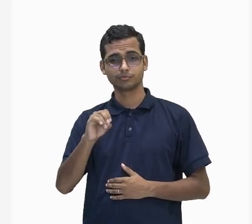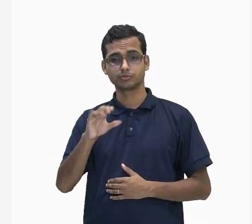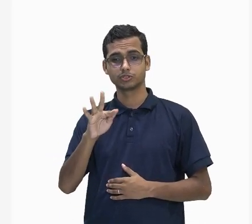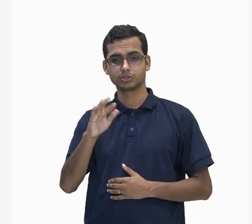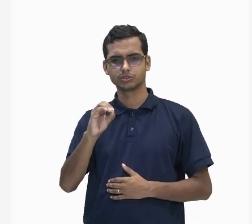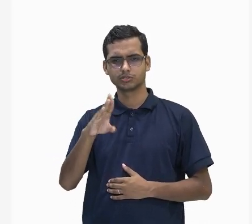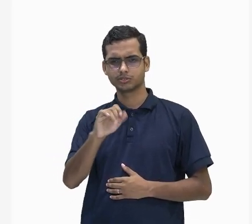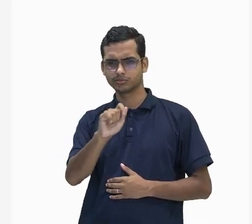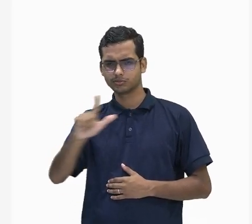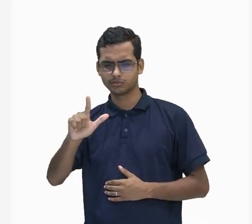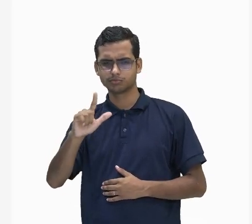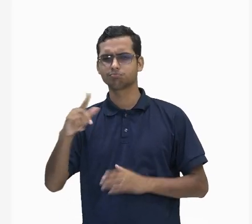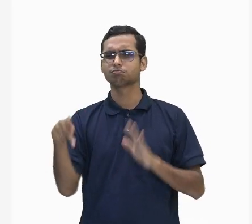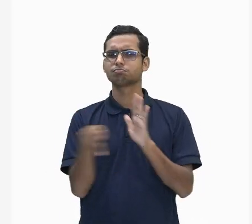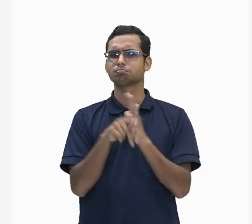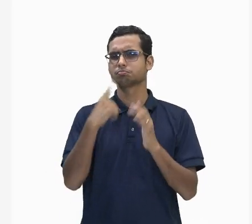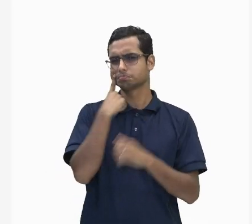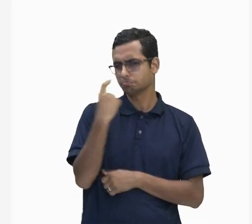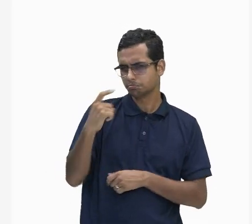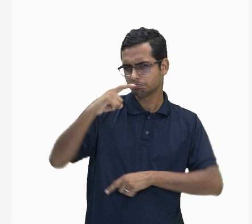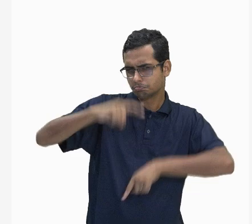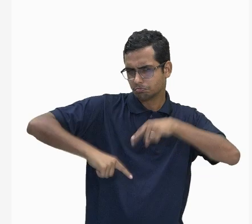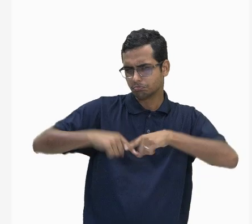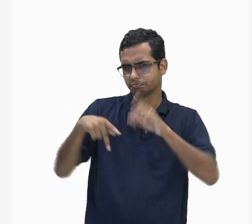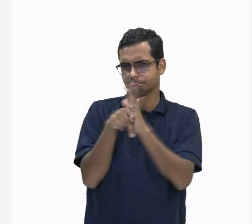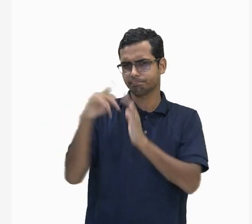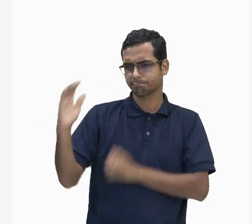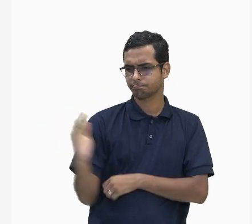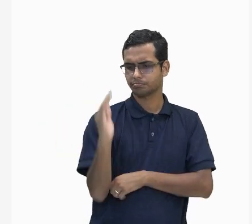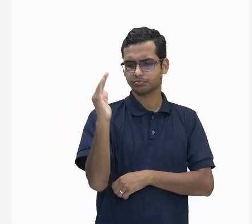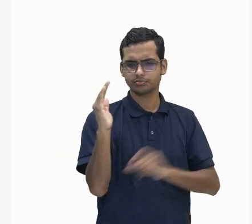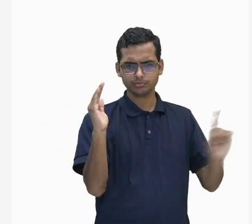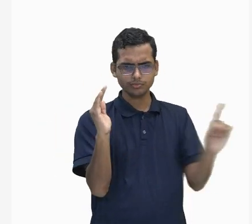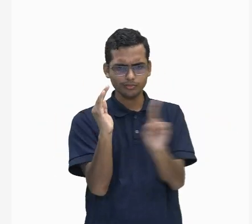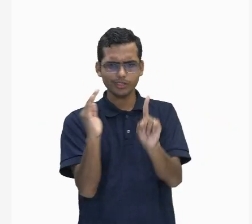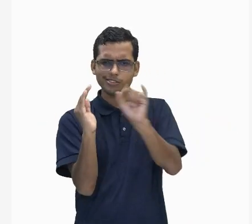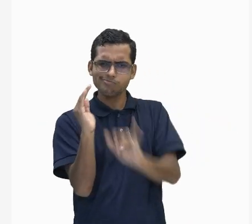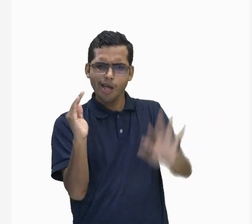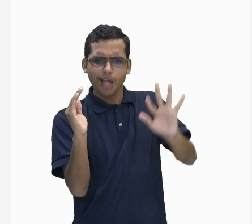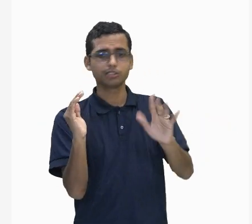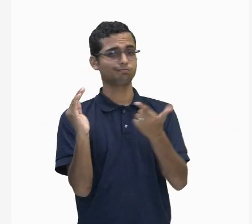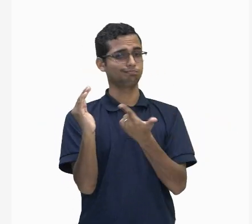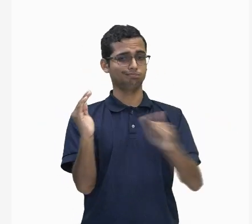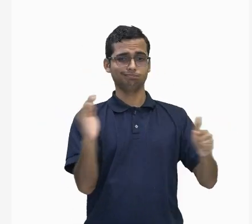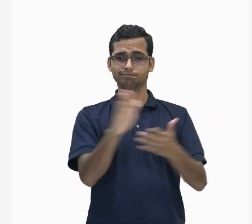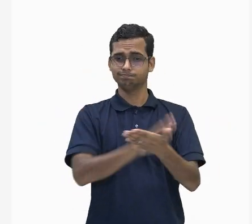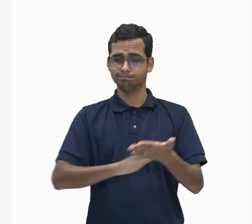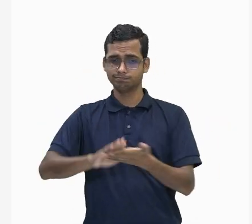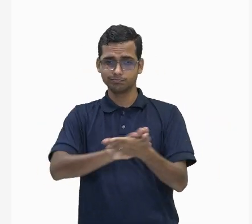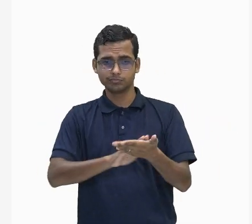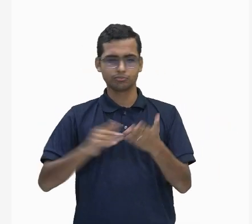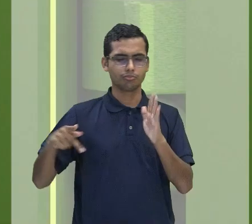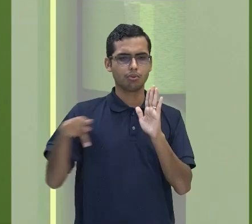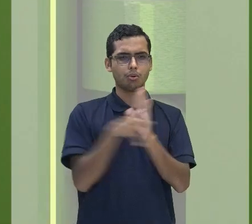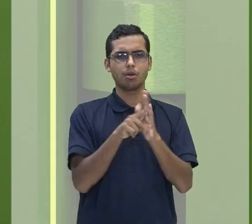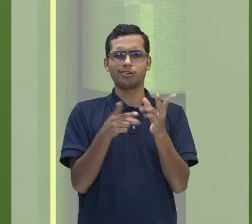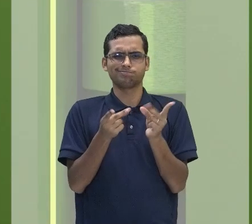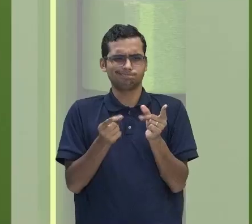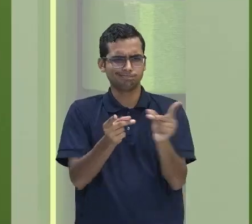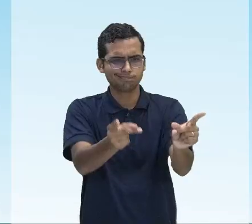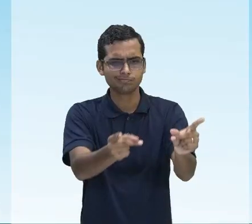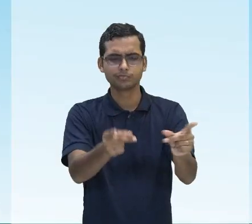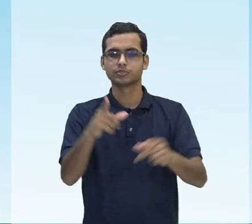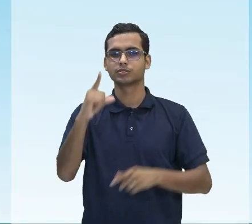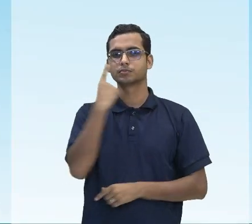E aí, gente, é interessante. Nessa situação, a gente não vai ter imagem. A gente disse que a imagem está no infinito. Veja